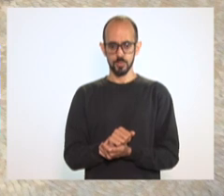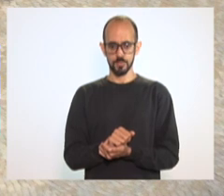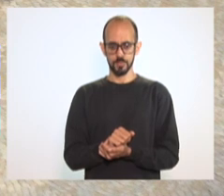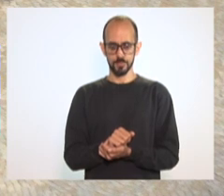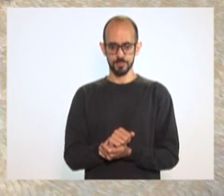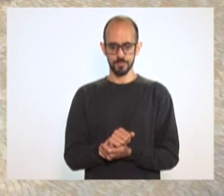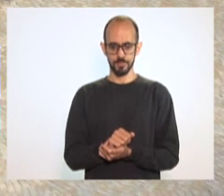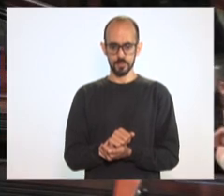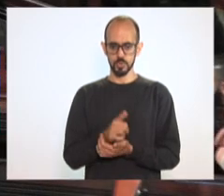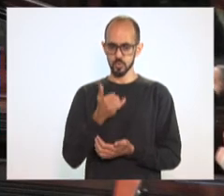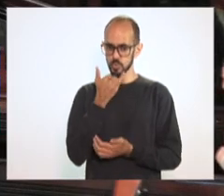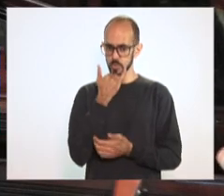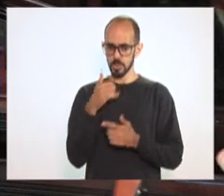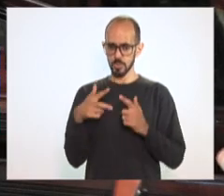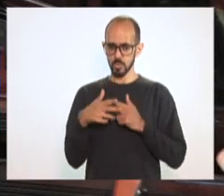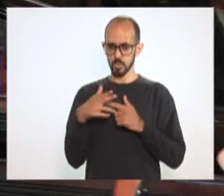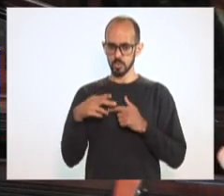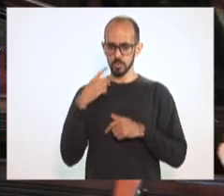como?